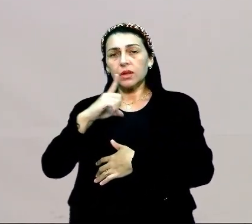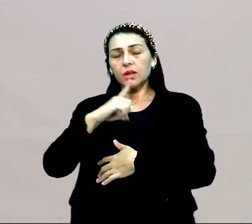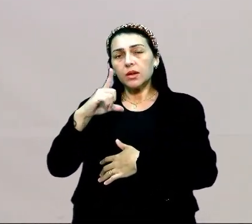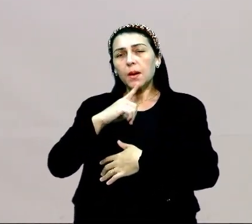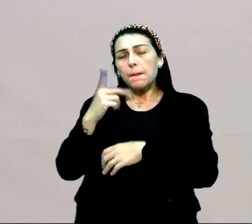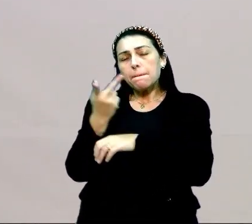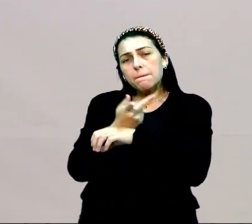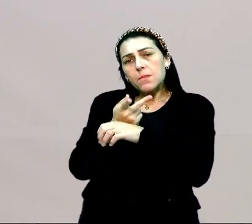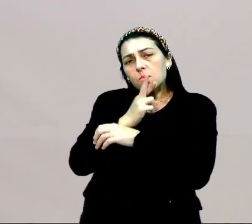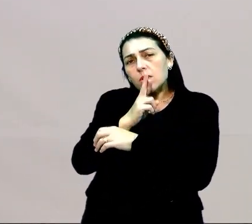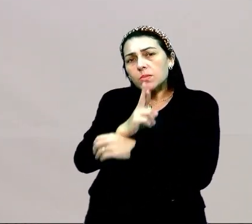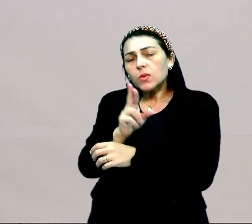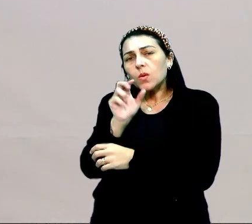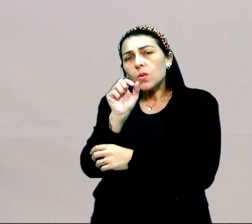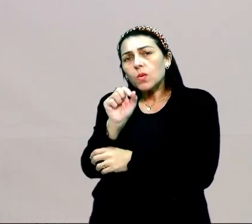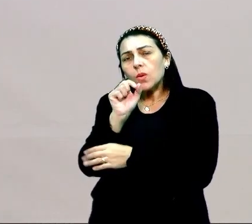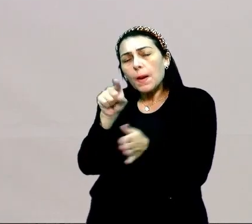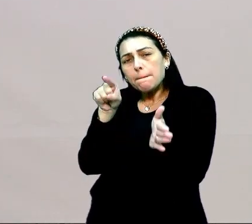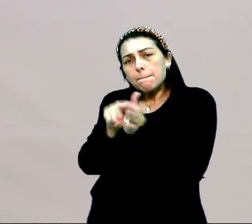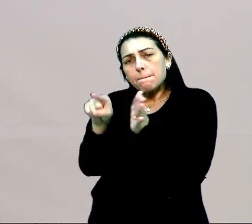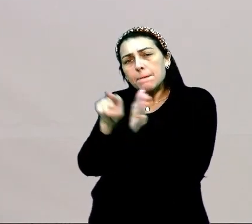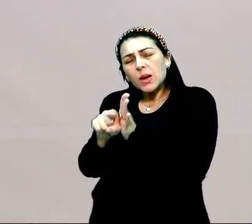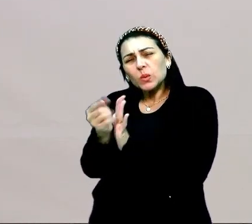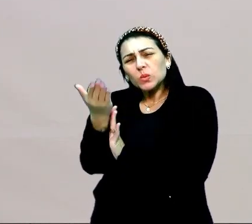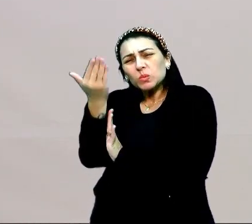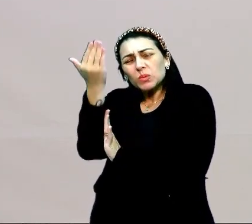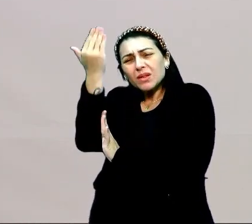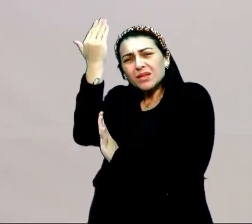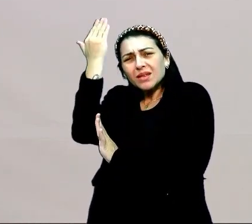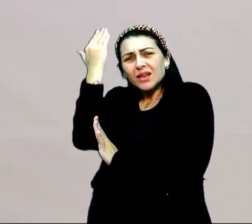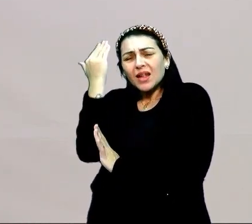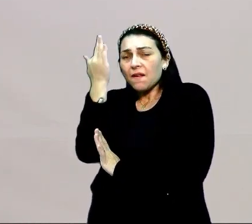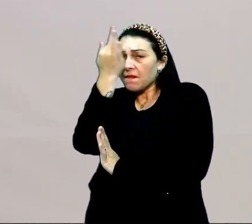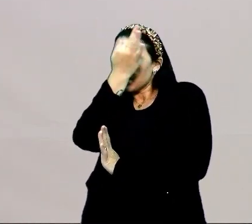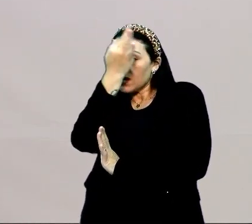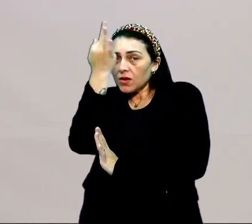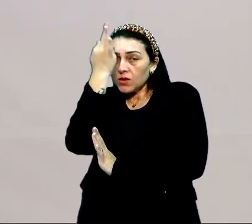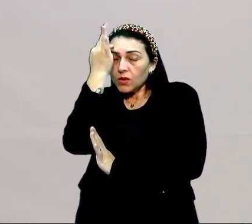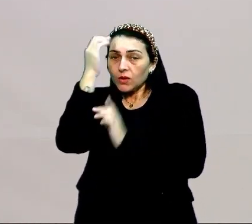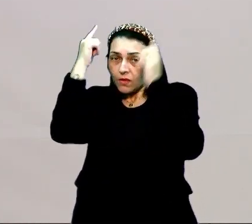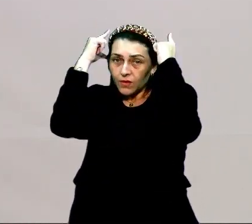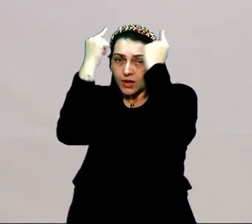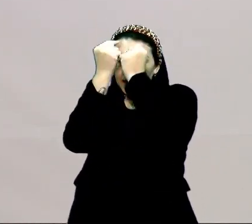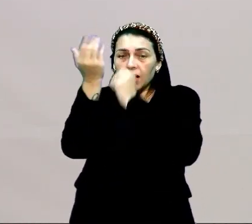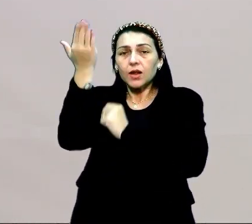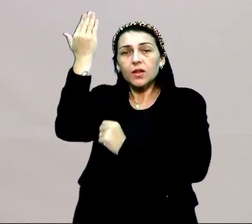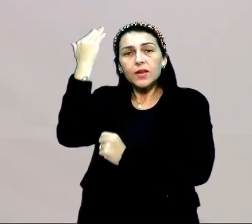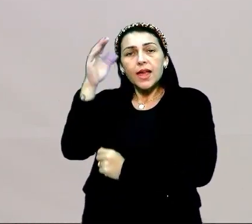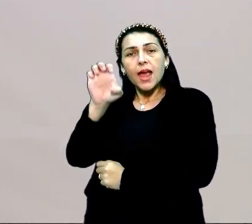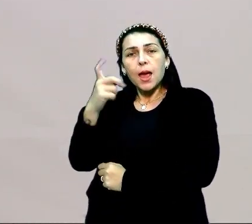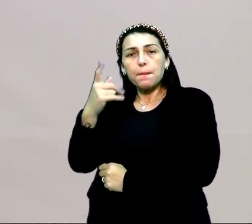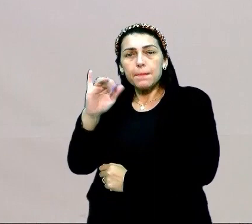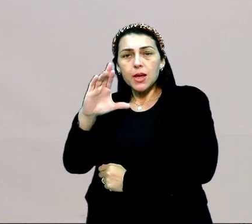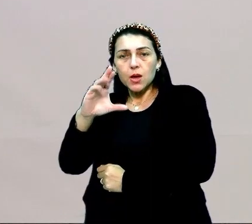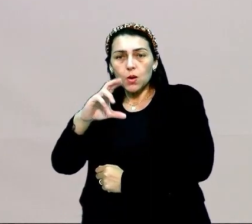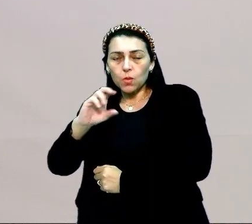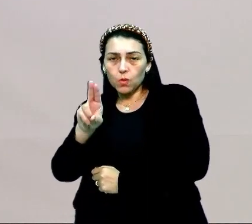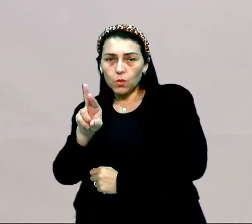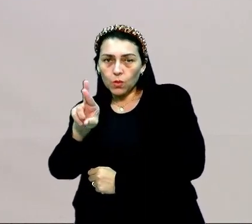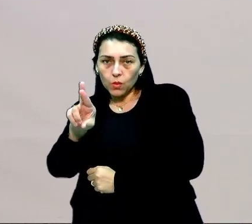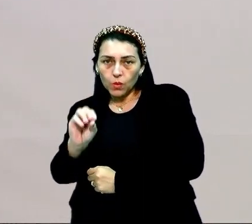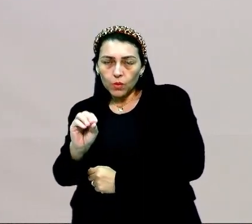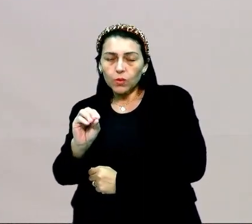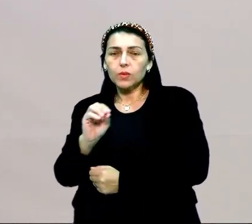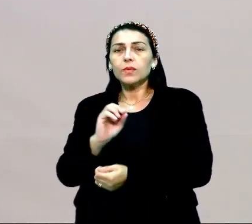procurar responder a uma questão muito antiga da filosofia grega antiga, de Epicuro. Epicuro,